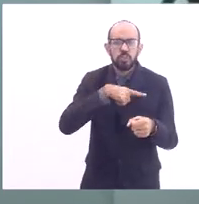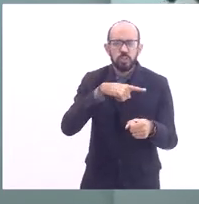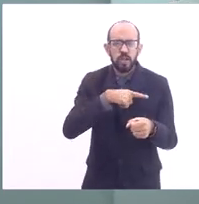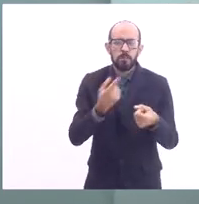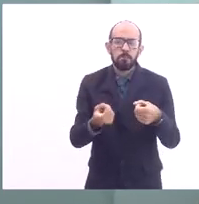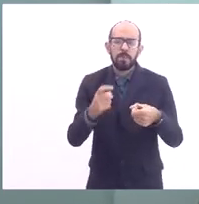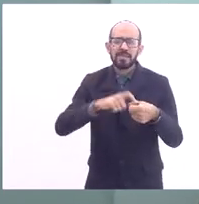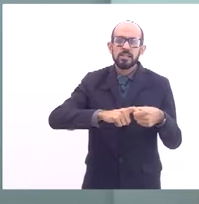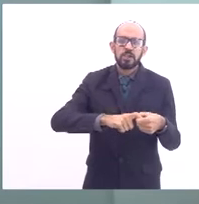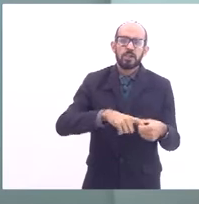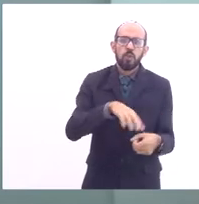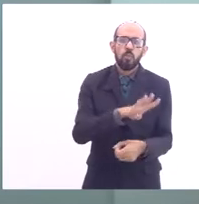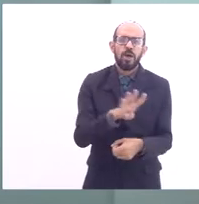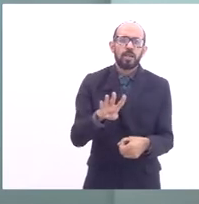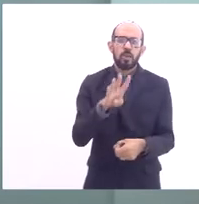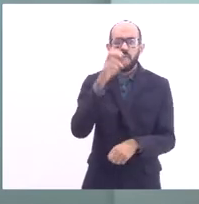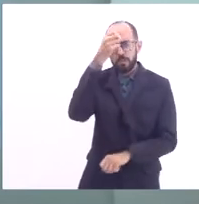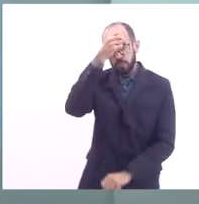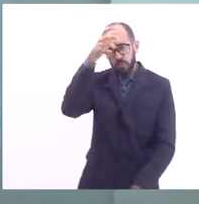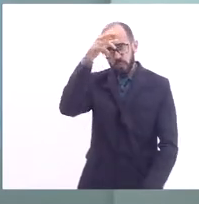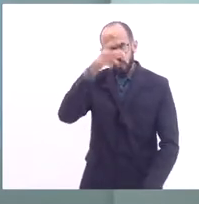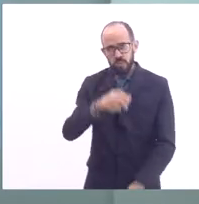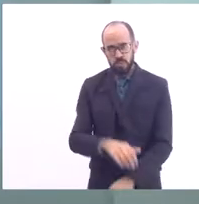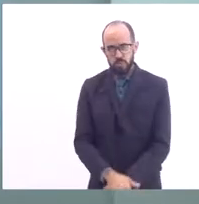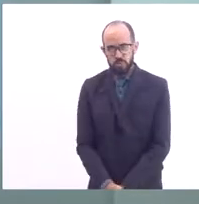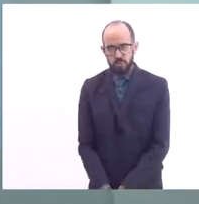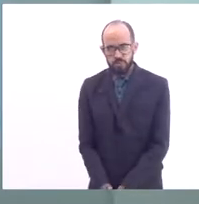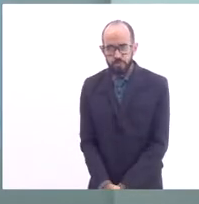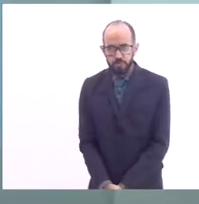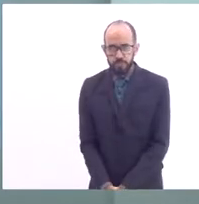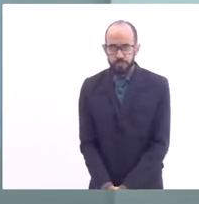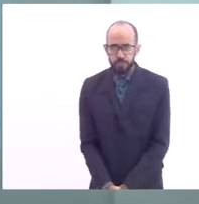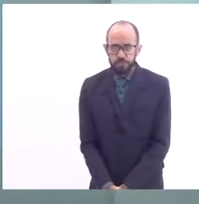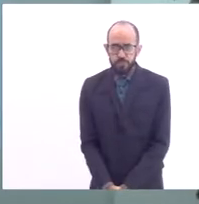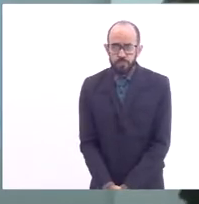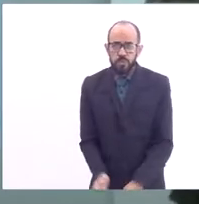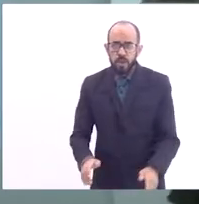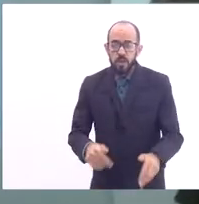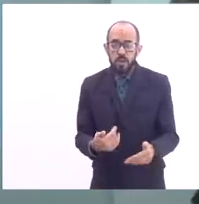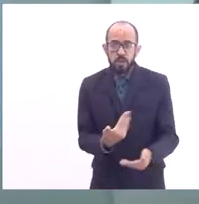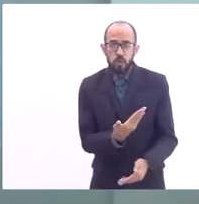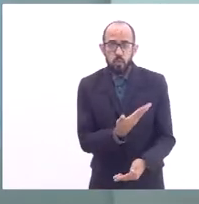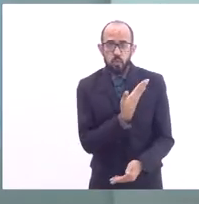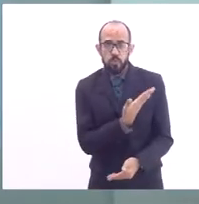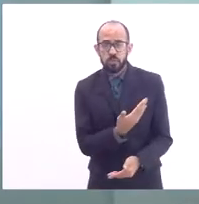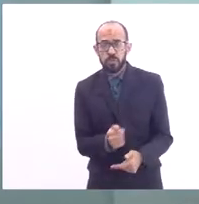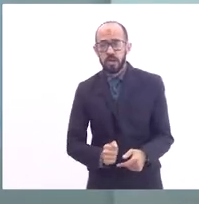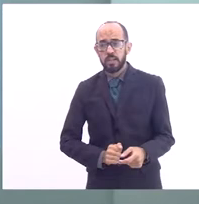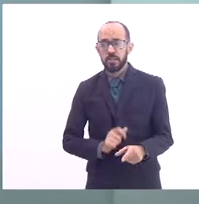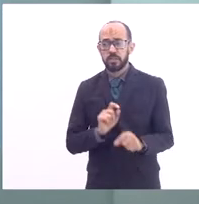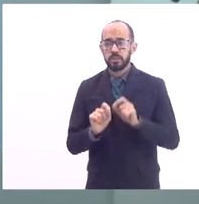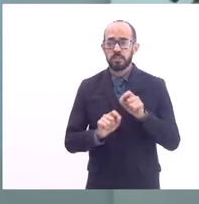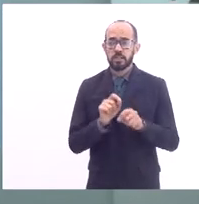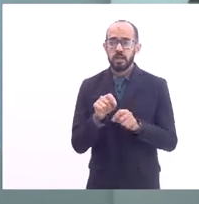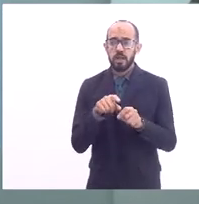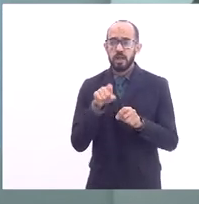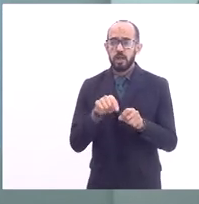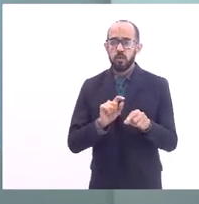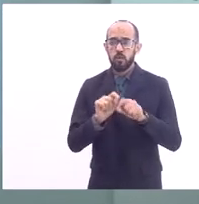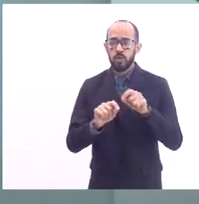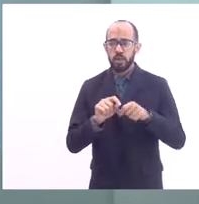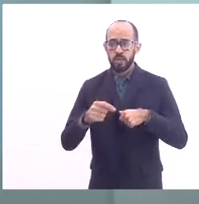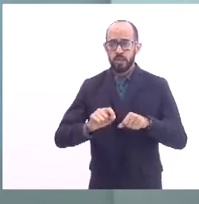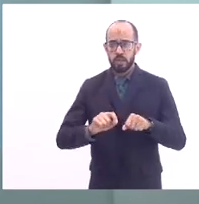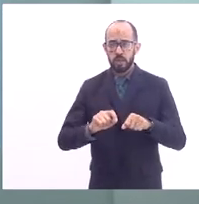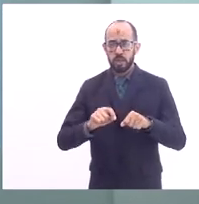41 prefeituras. Pode passar, por favor. Aqui, com relação a resultado de